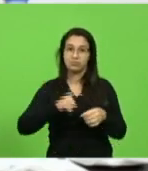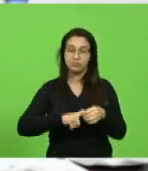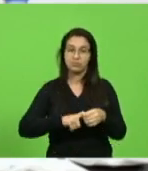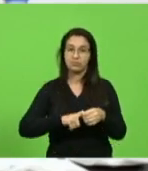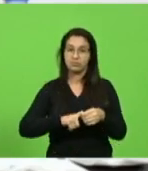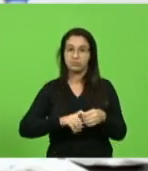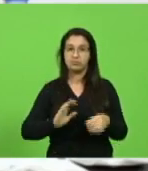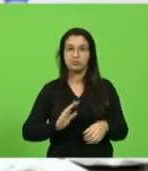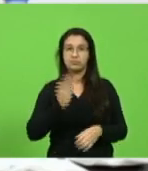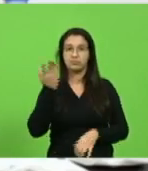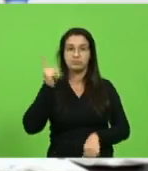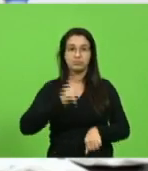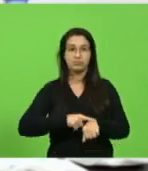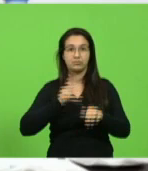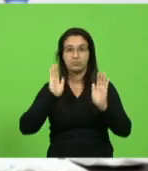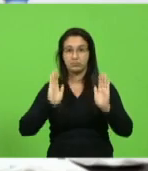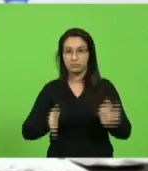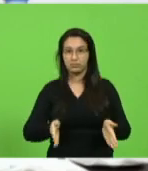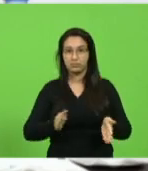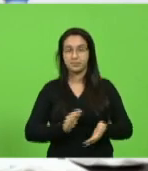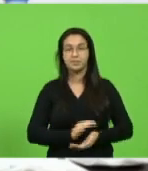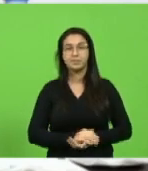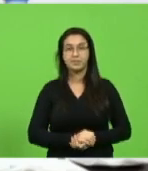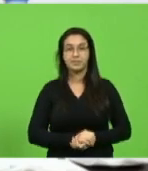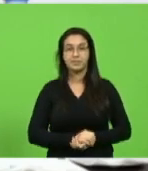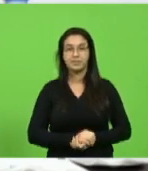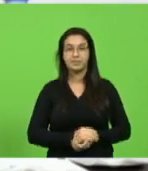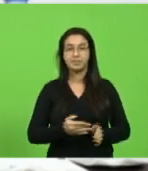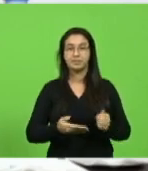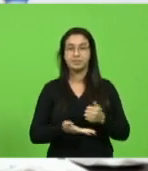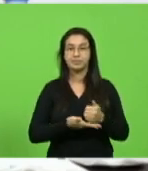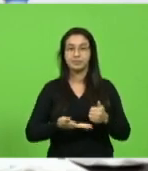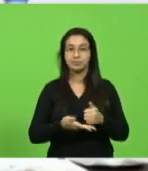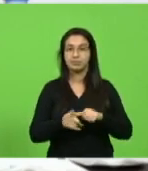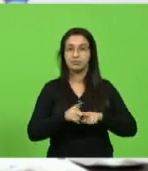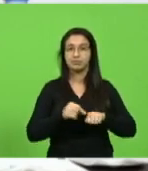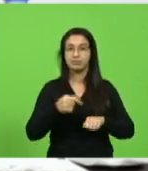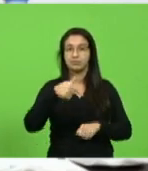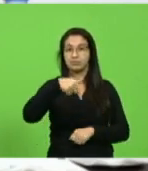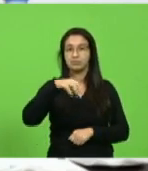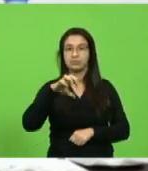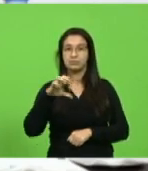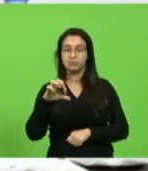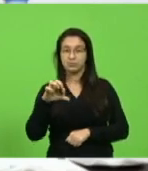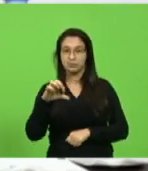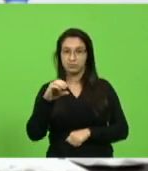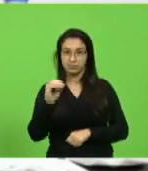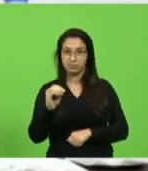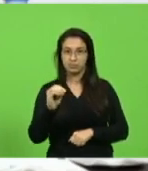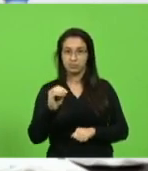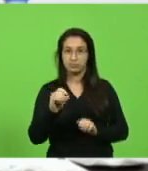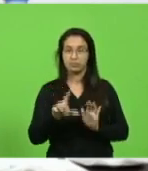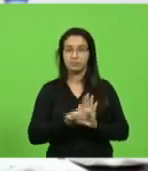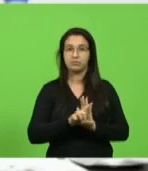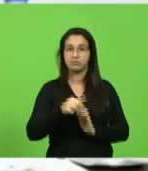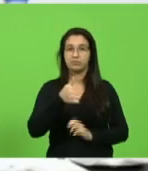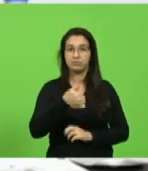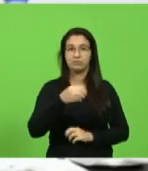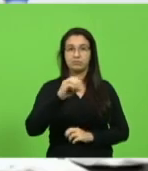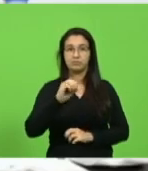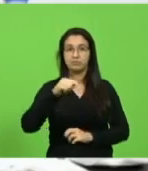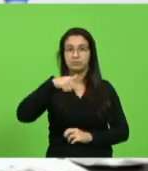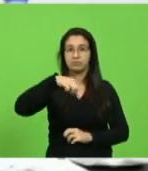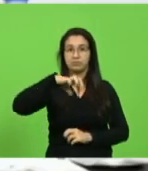imediatamente Com base no artigo 70 da lei 1.079 de 1950 que